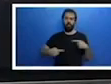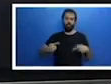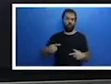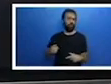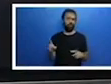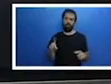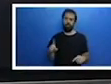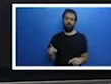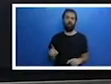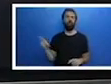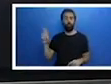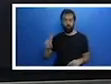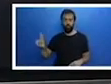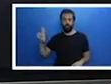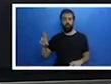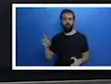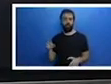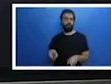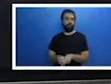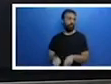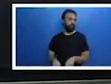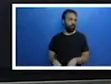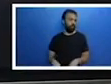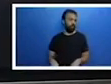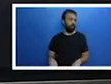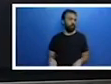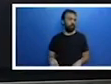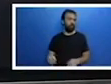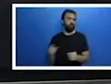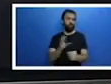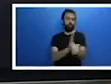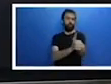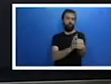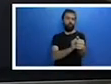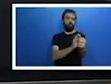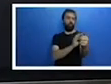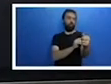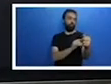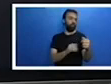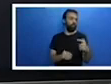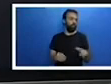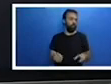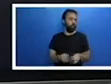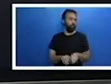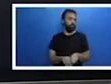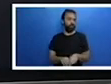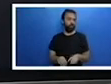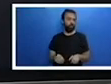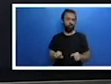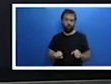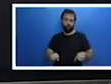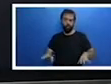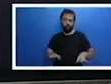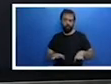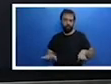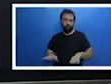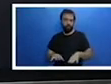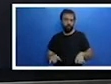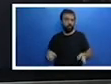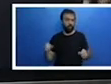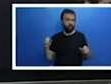A força muscular para articular os movimentos. A resistência cardiorrespiratória. O que é a